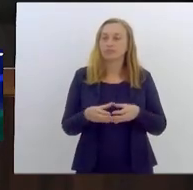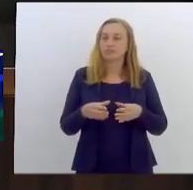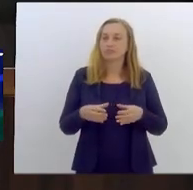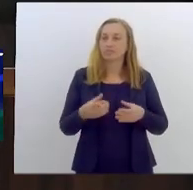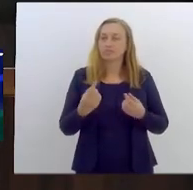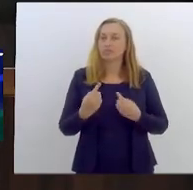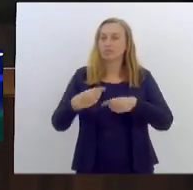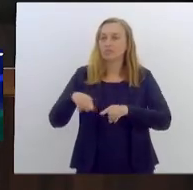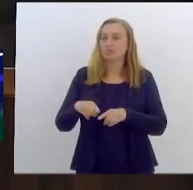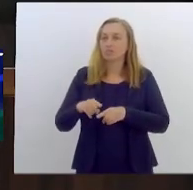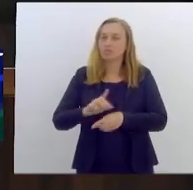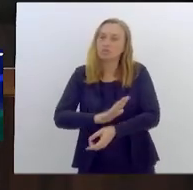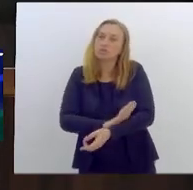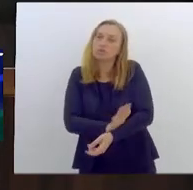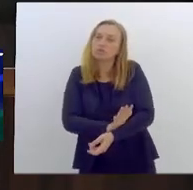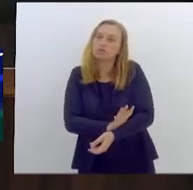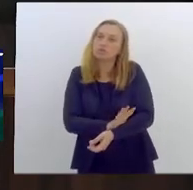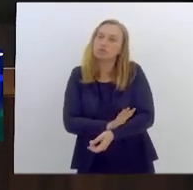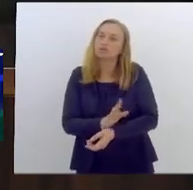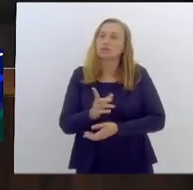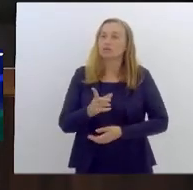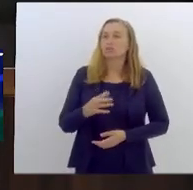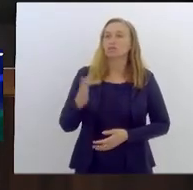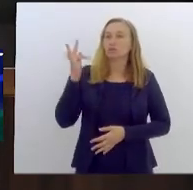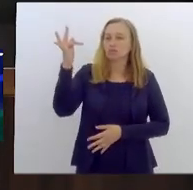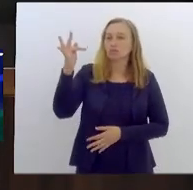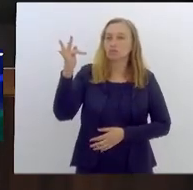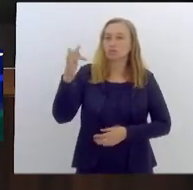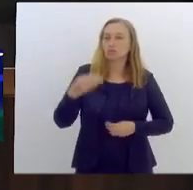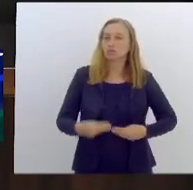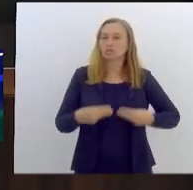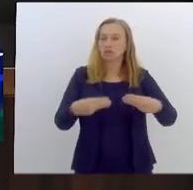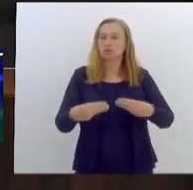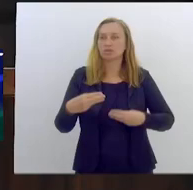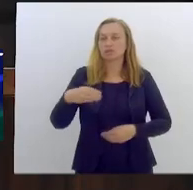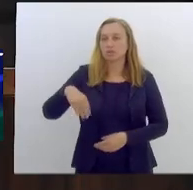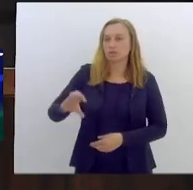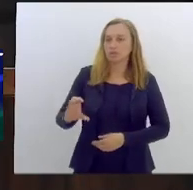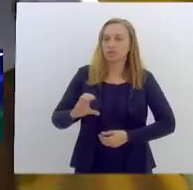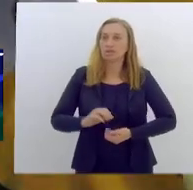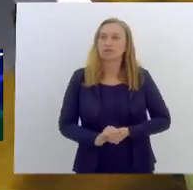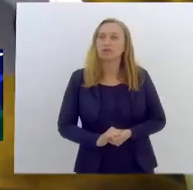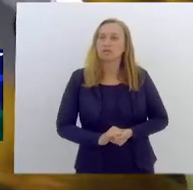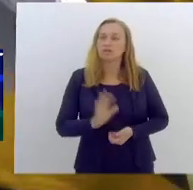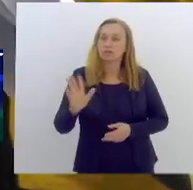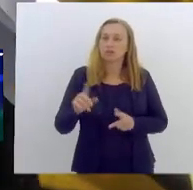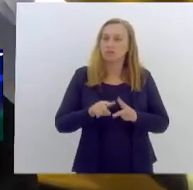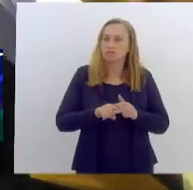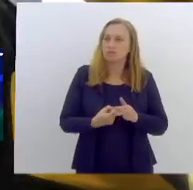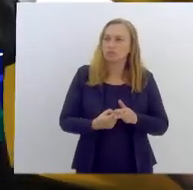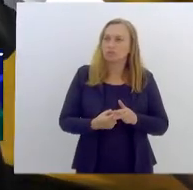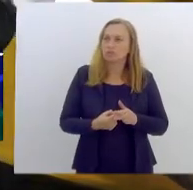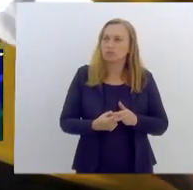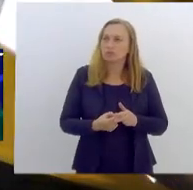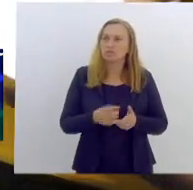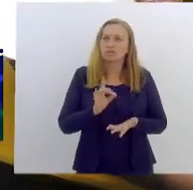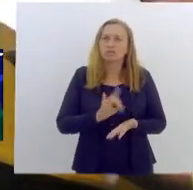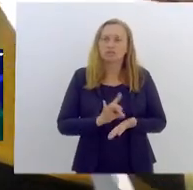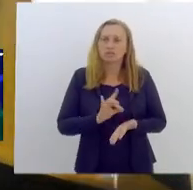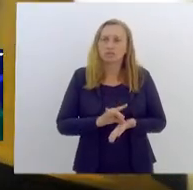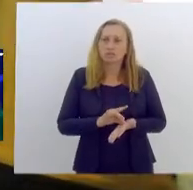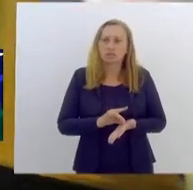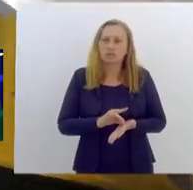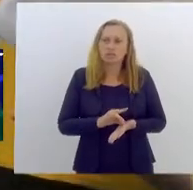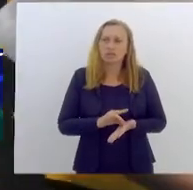Combate à Discriminação, nosso futuro ministro, falei, deputado Carlos Mink. Só uma correção, eu falei 2 e 5, e na verdade eram as